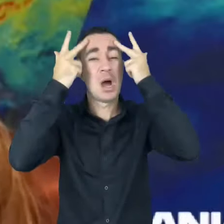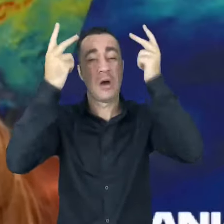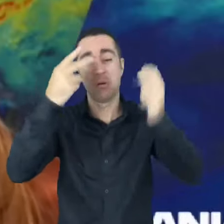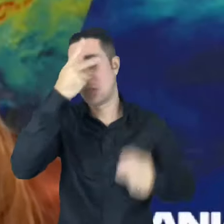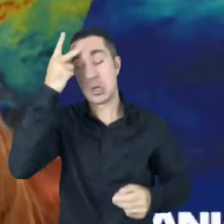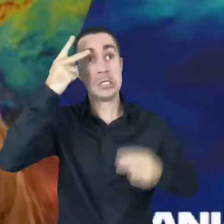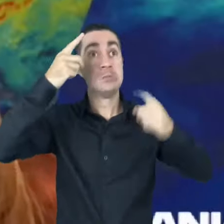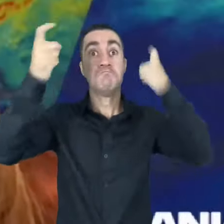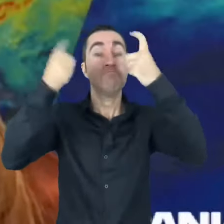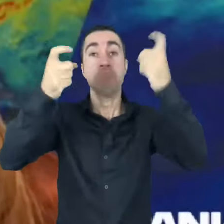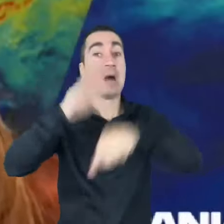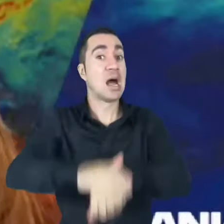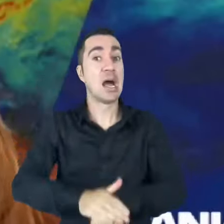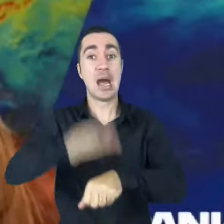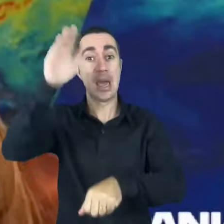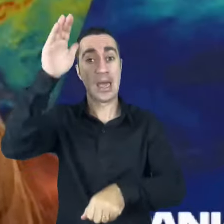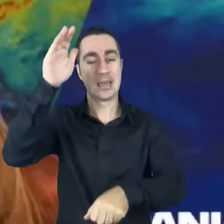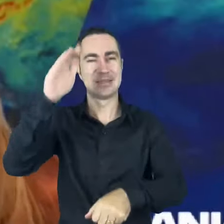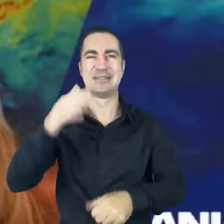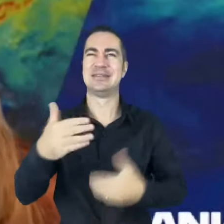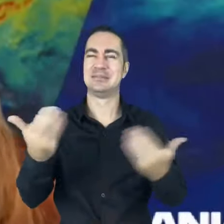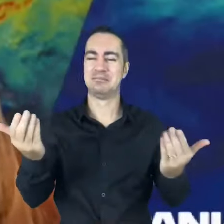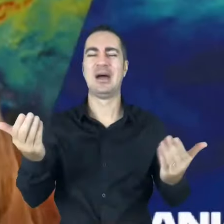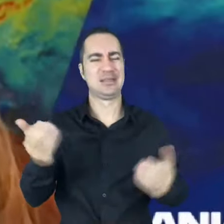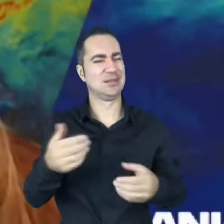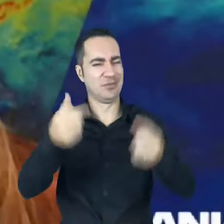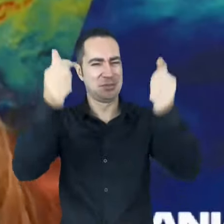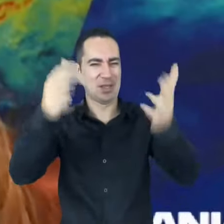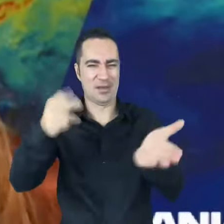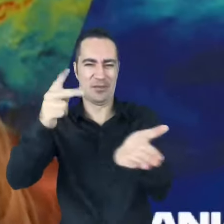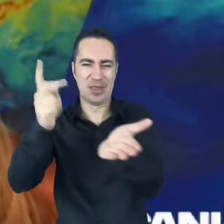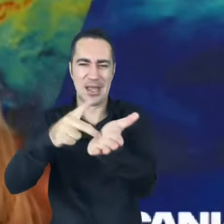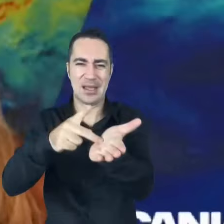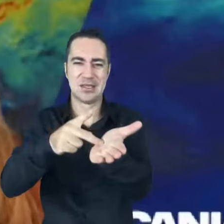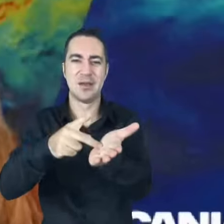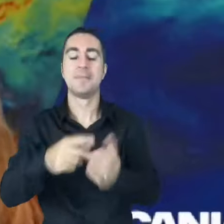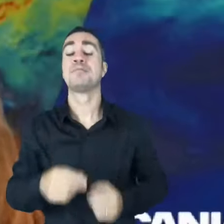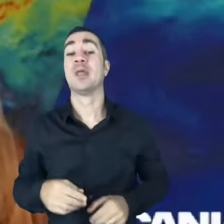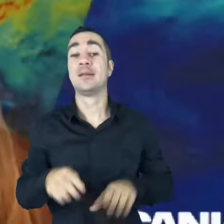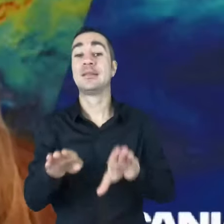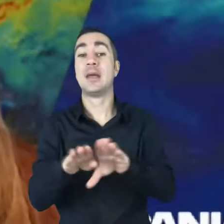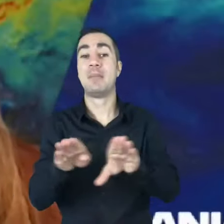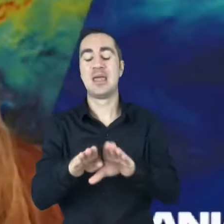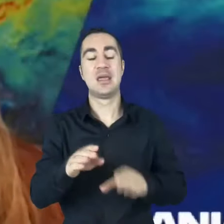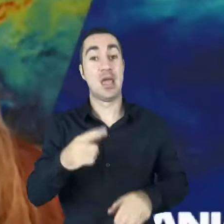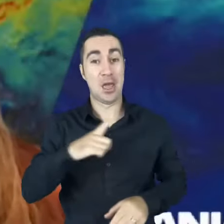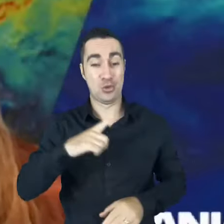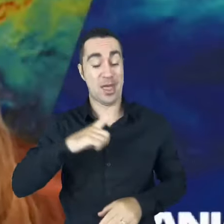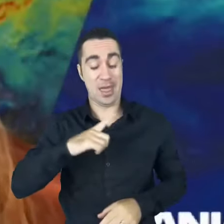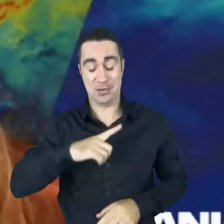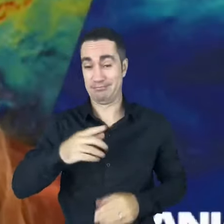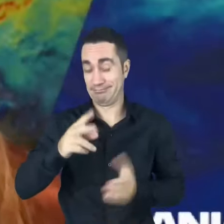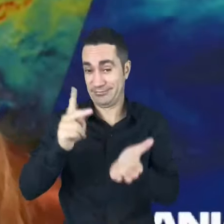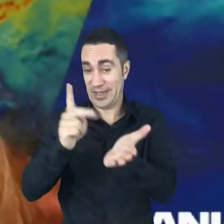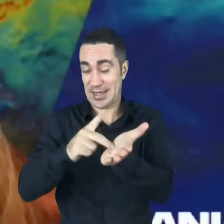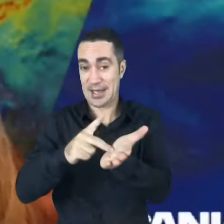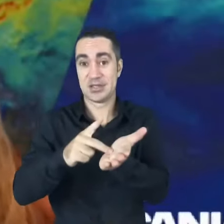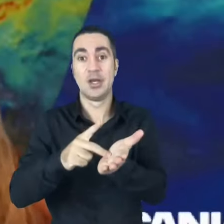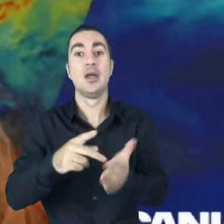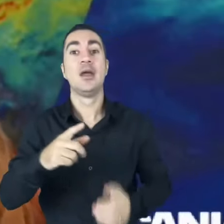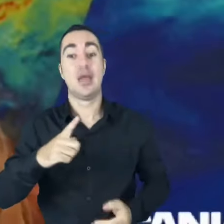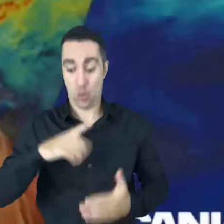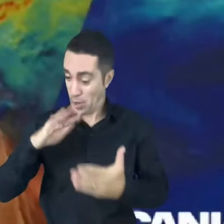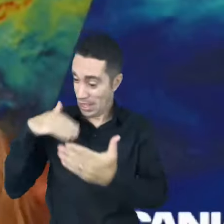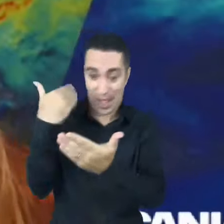mas não era muito mais que isso. E eu ainda estou, eu fiquei, ainda estou